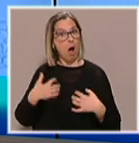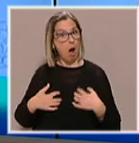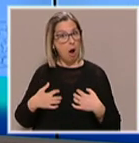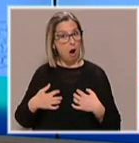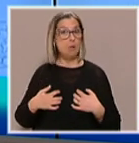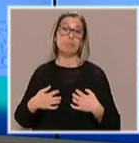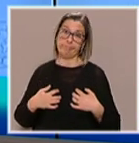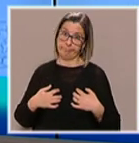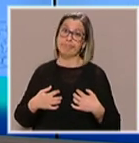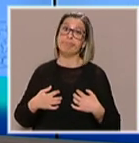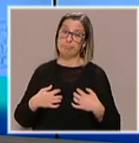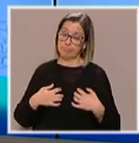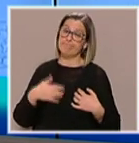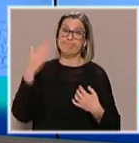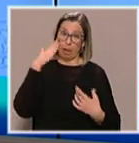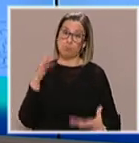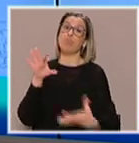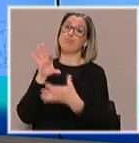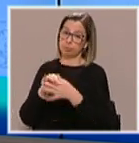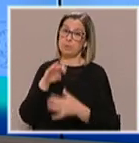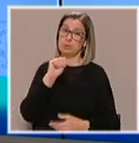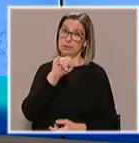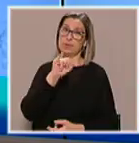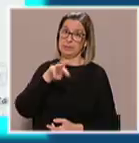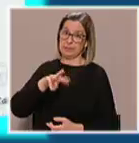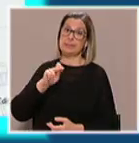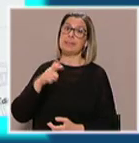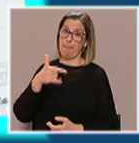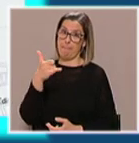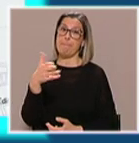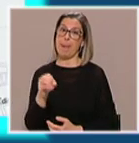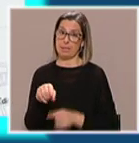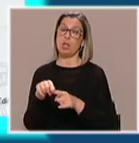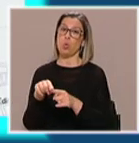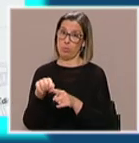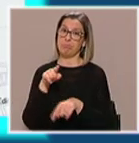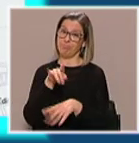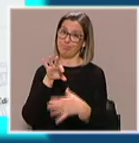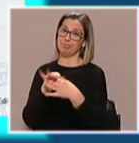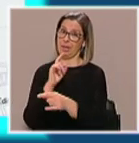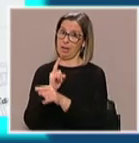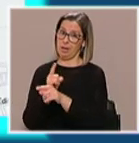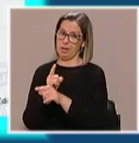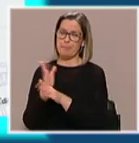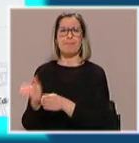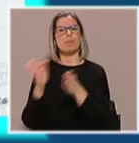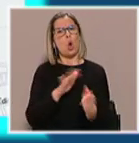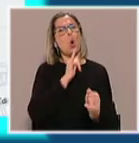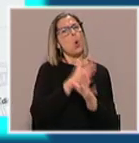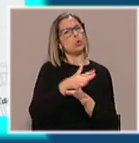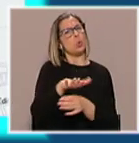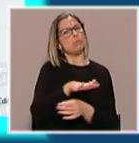norma, se calhar será o sistema simpático que também vai ser acionado nesse momento. Agora, uma outra